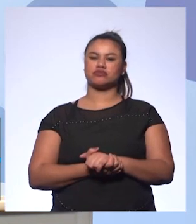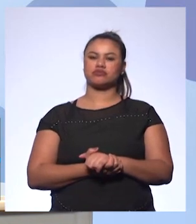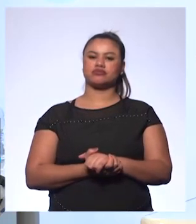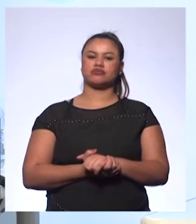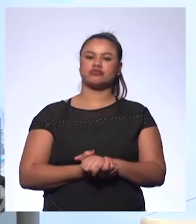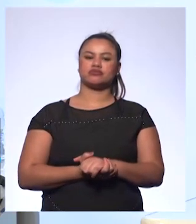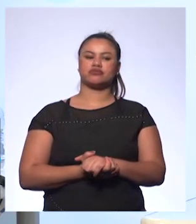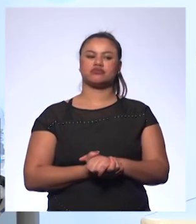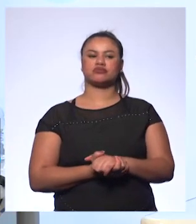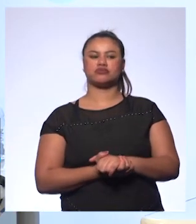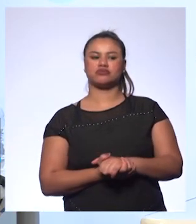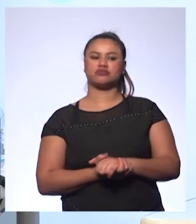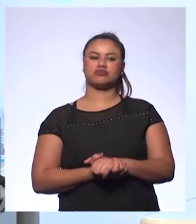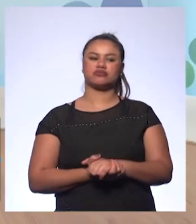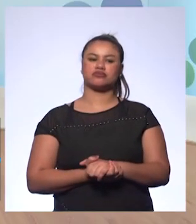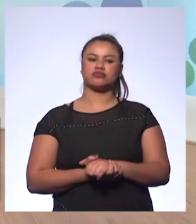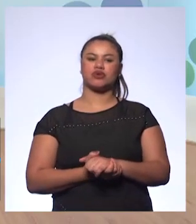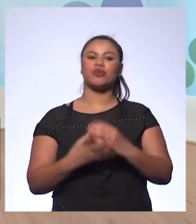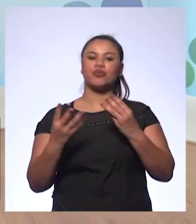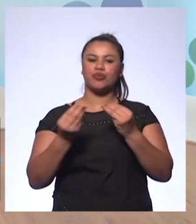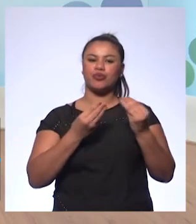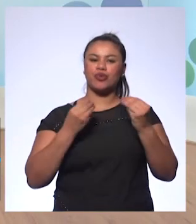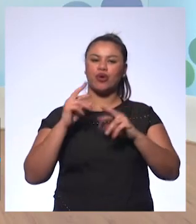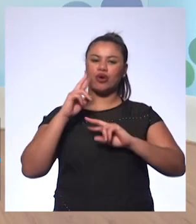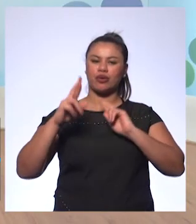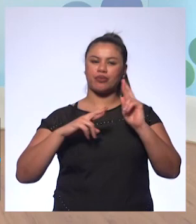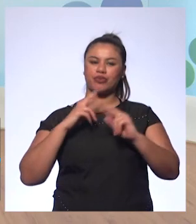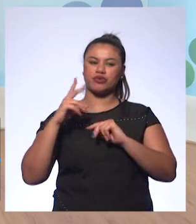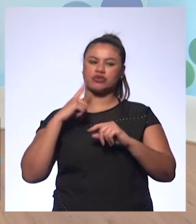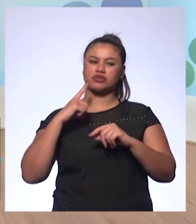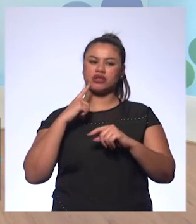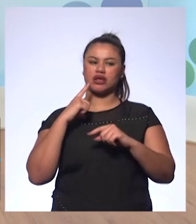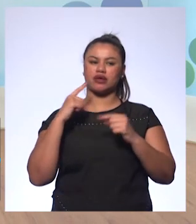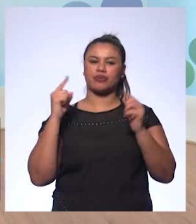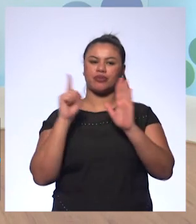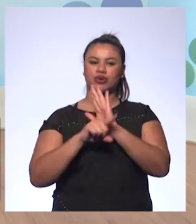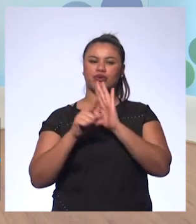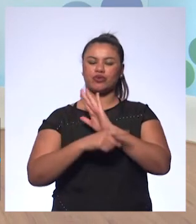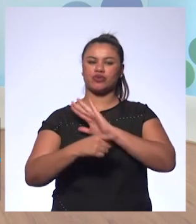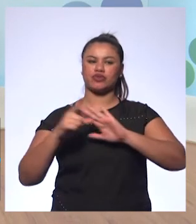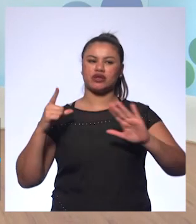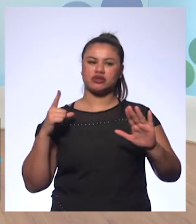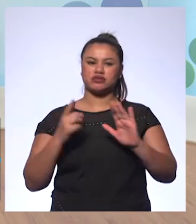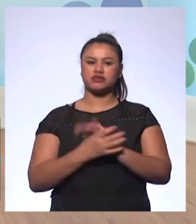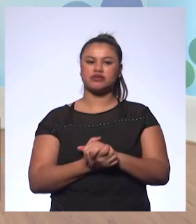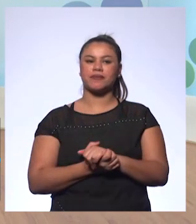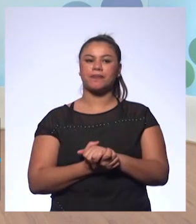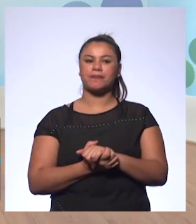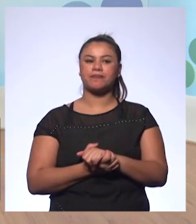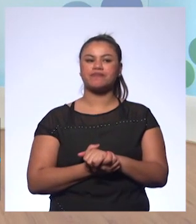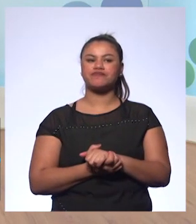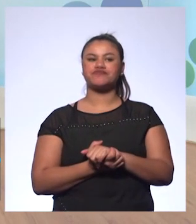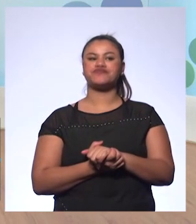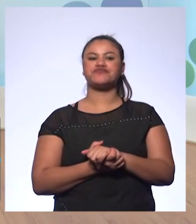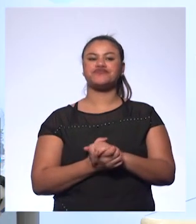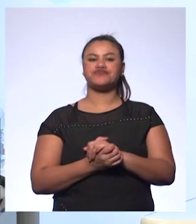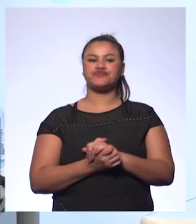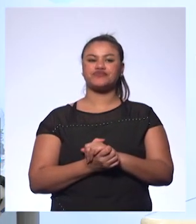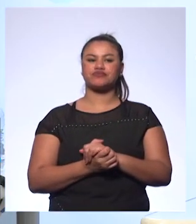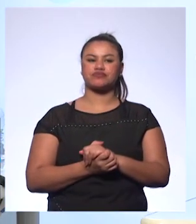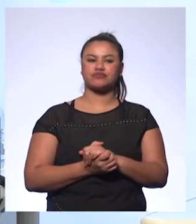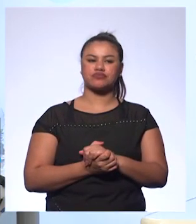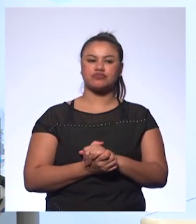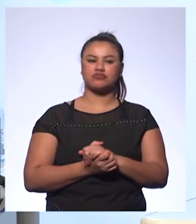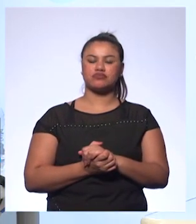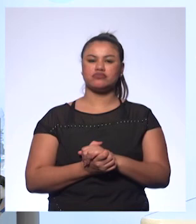five os demais estão respondendo às questões anteriores e essa também mas está no plural né então o pessoal coloquei no